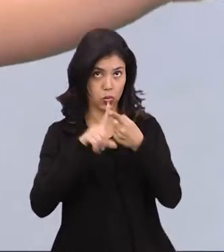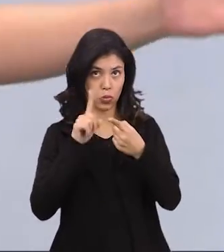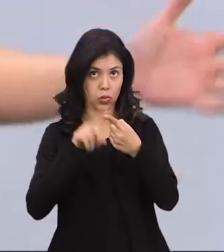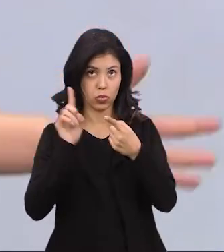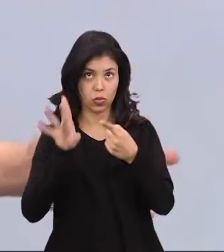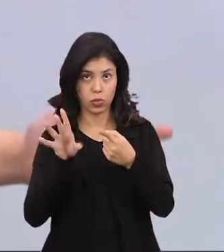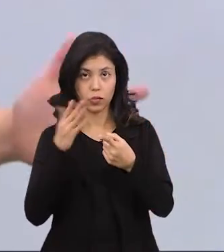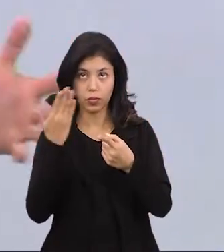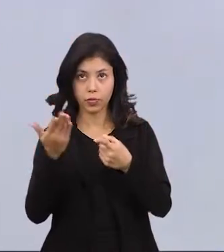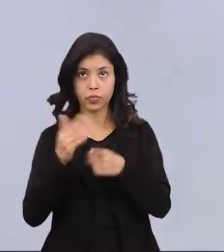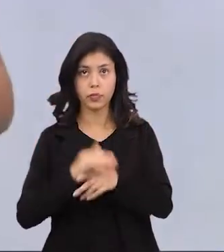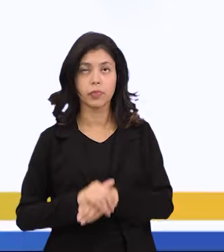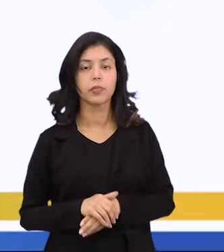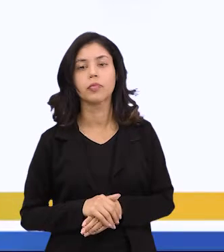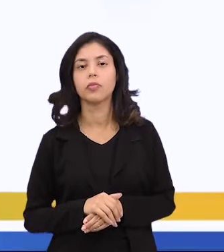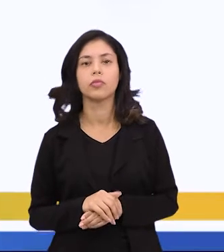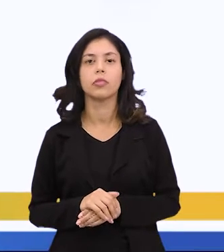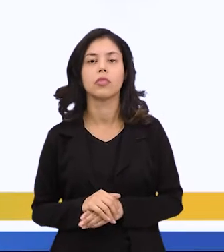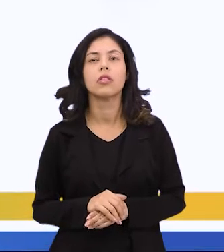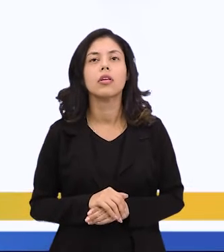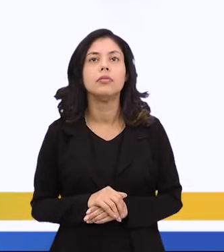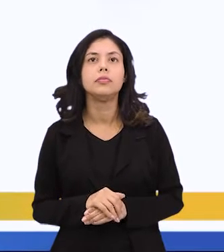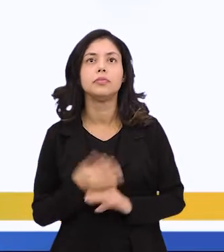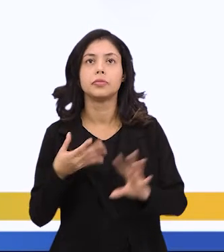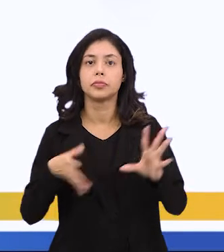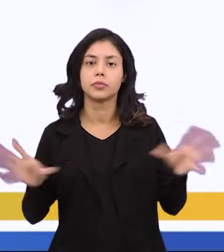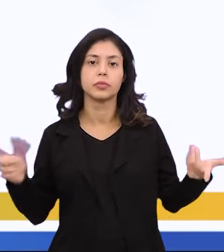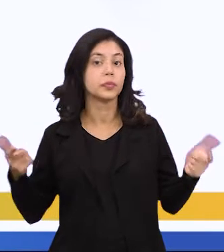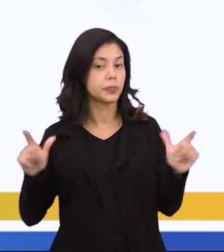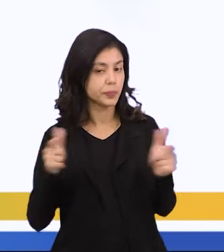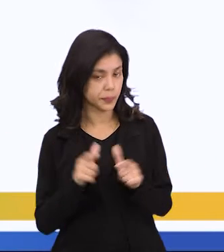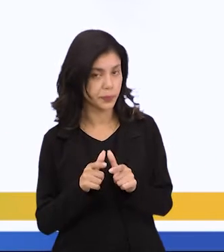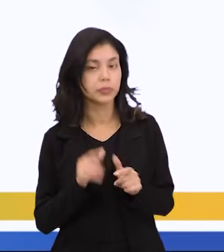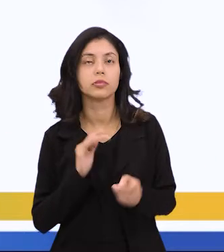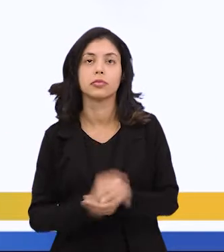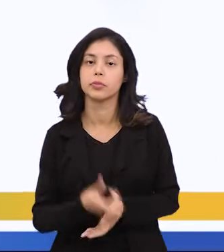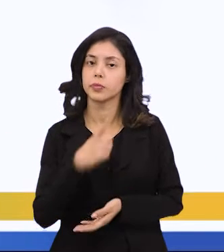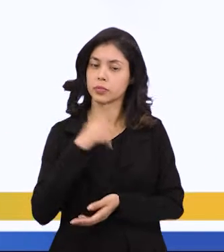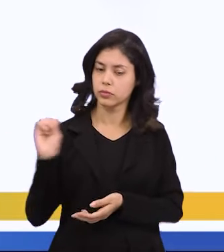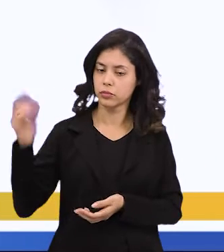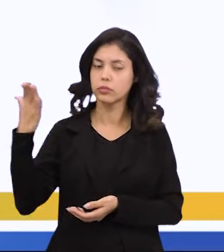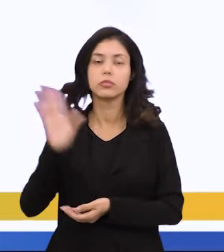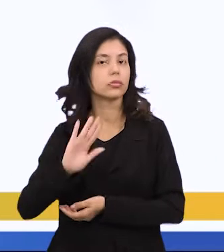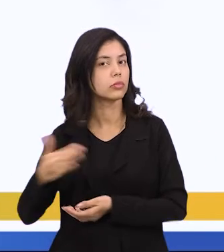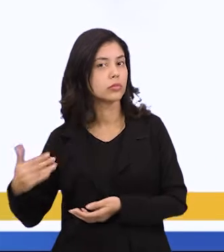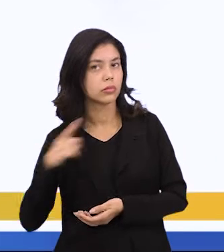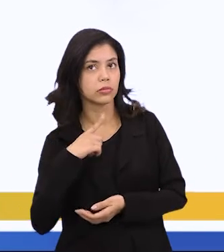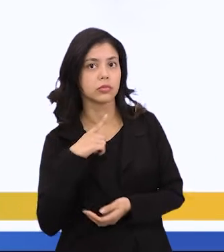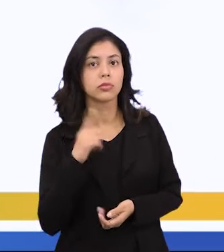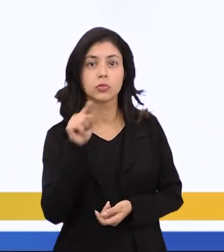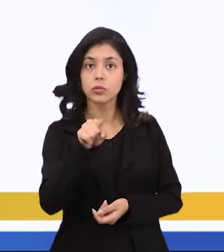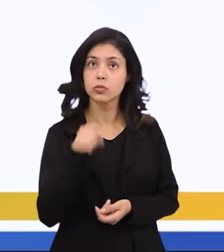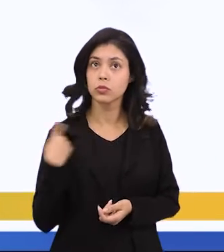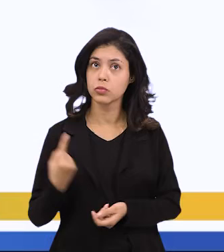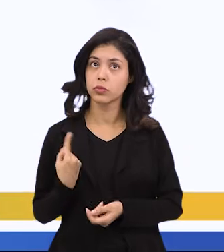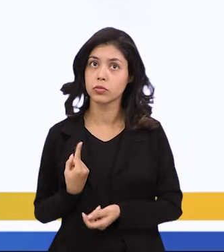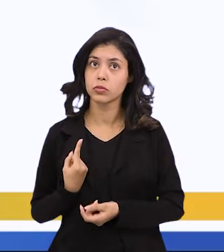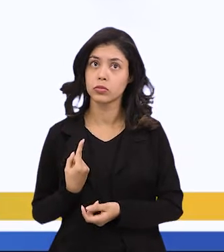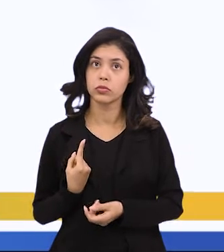fluxo gênico para vocês. A redução do fluxo gênico acontece quando um indivíduo desses